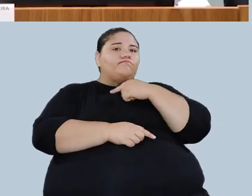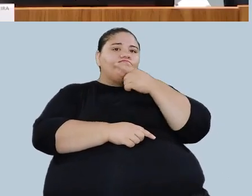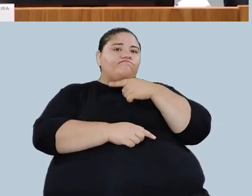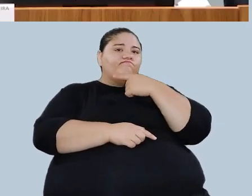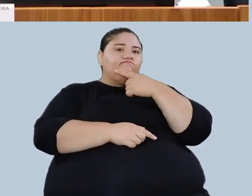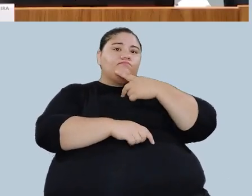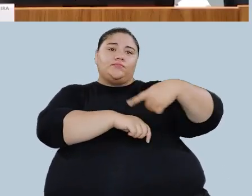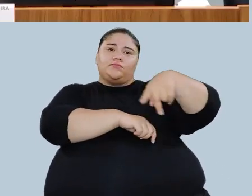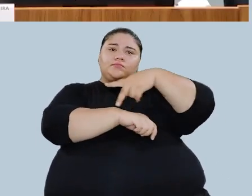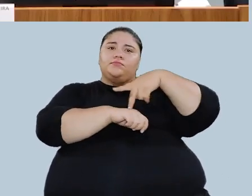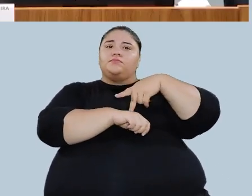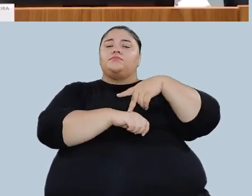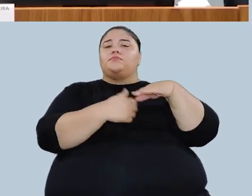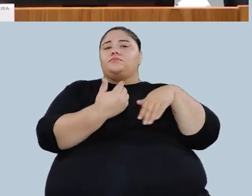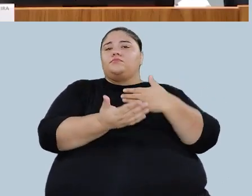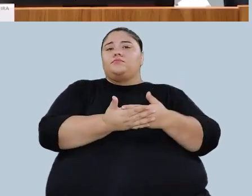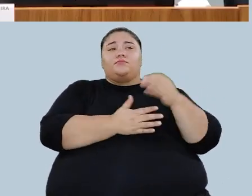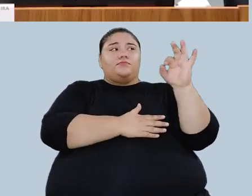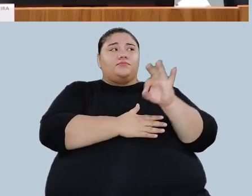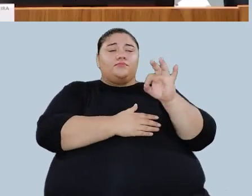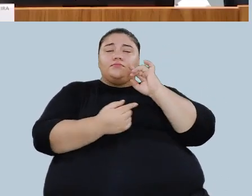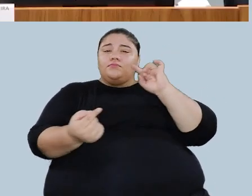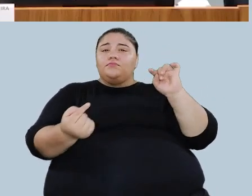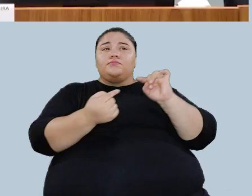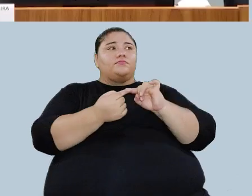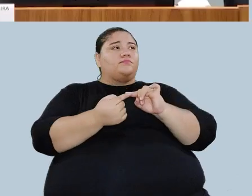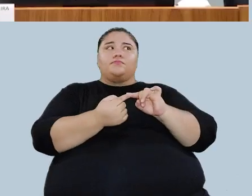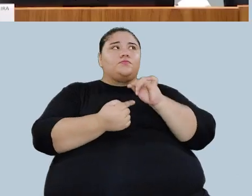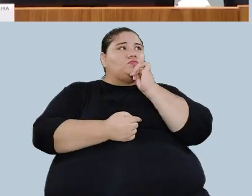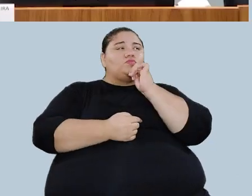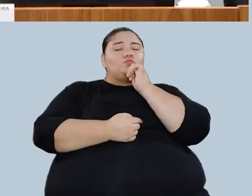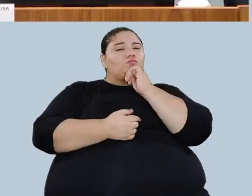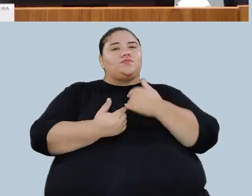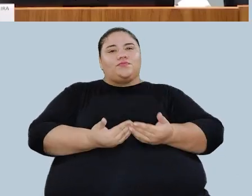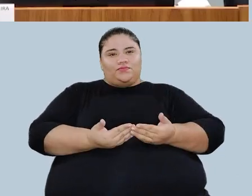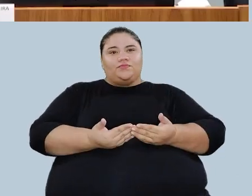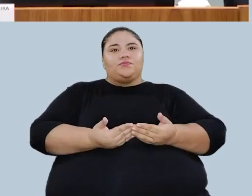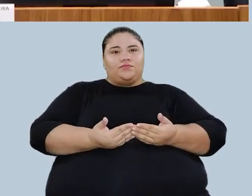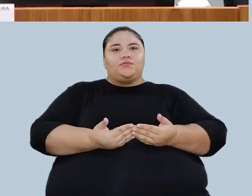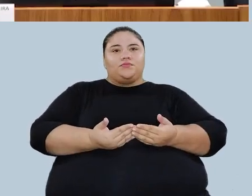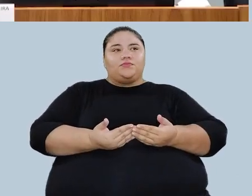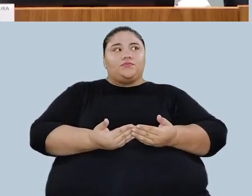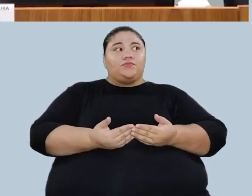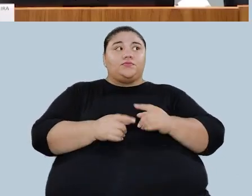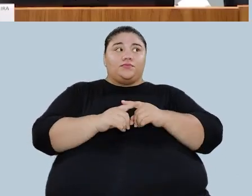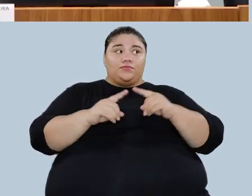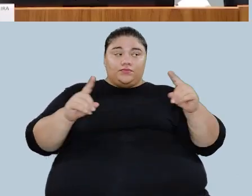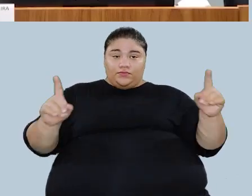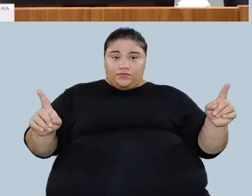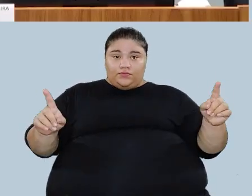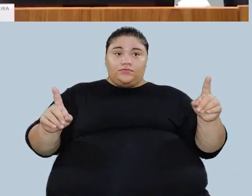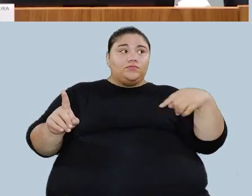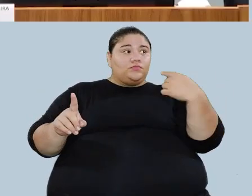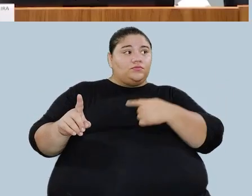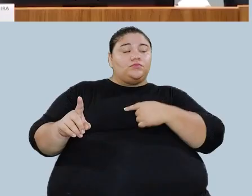uma expectativa de que a tributação seja no destino, mas ela ainda não está efetivada. Mas seja como for,